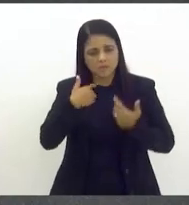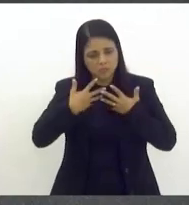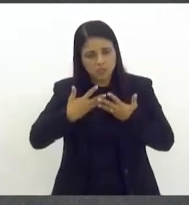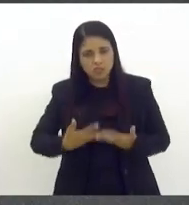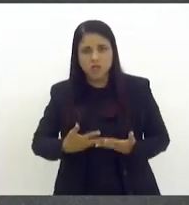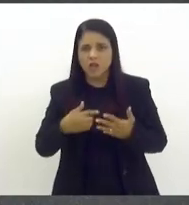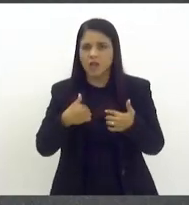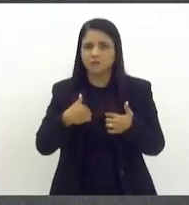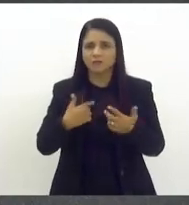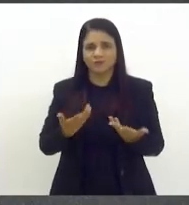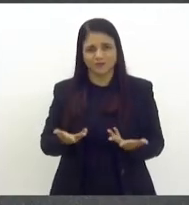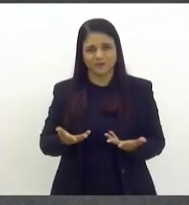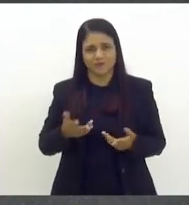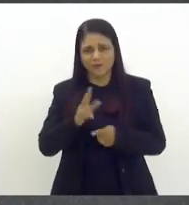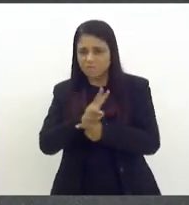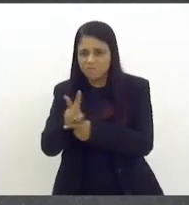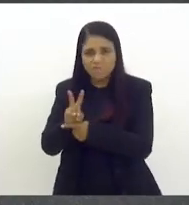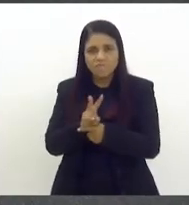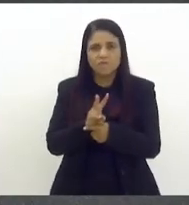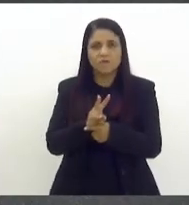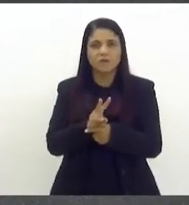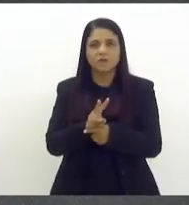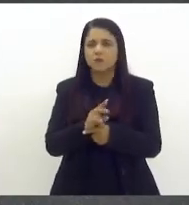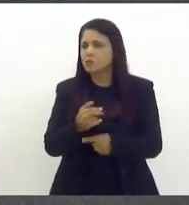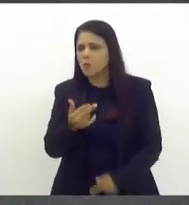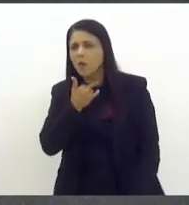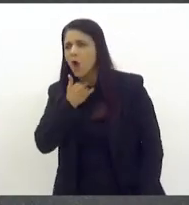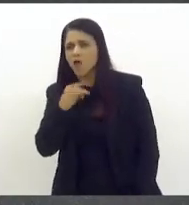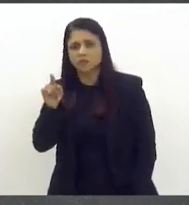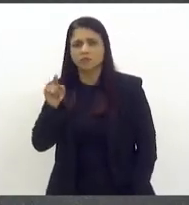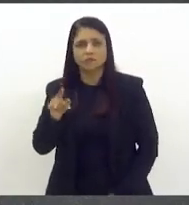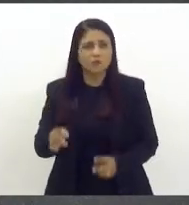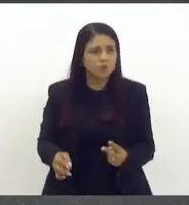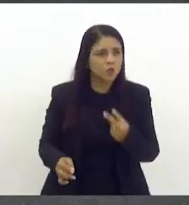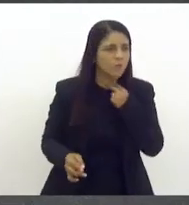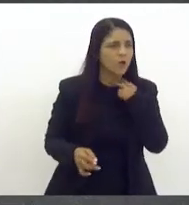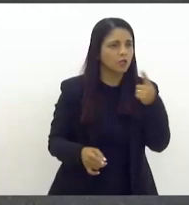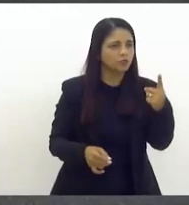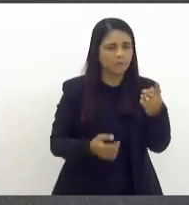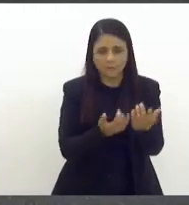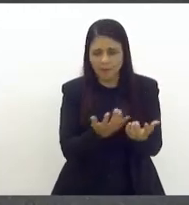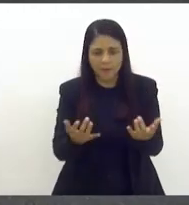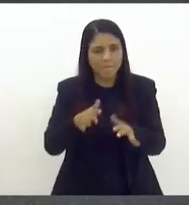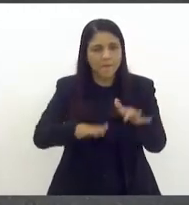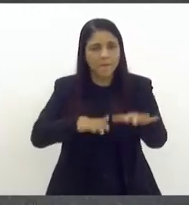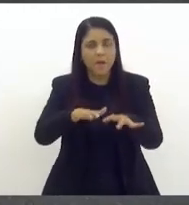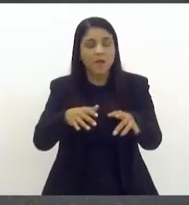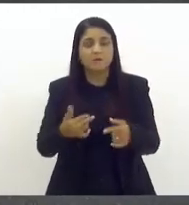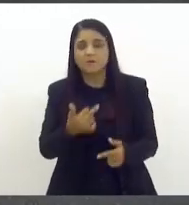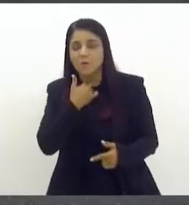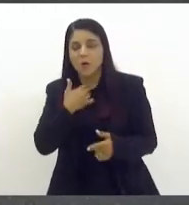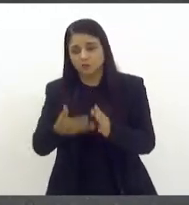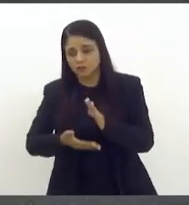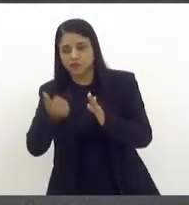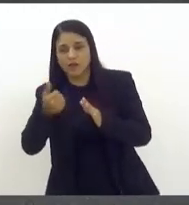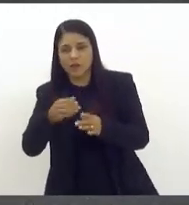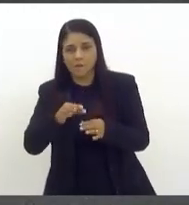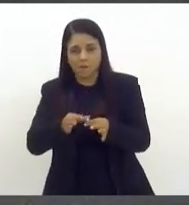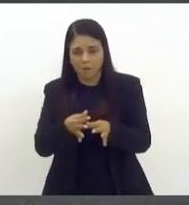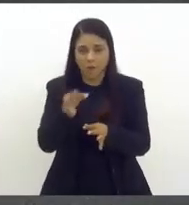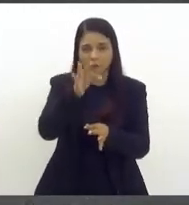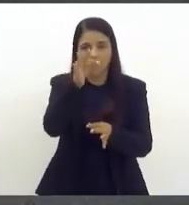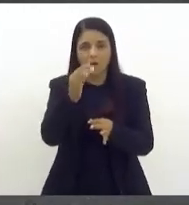o Zé coxas de plantão gente não pode fazer isso não pode pisar na grama não pode tirar uma planta não pode poluir mas